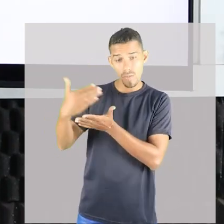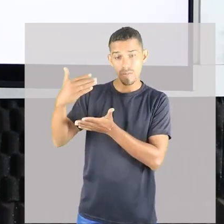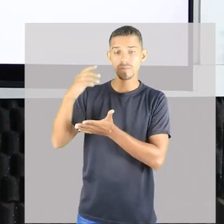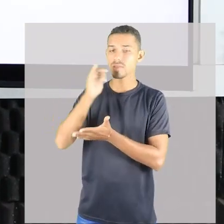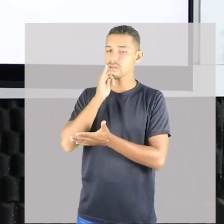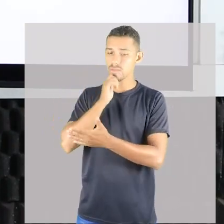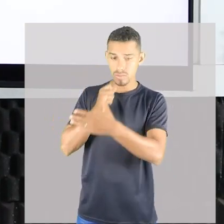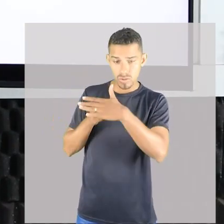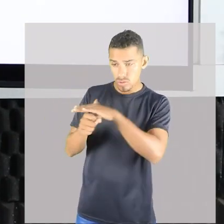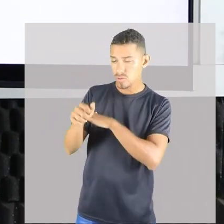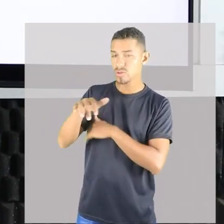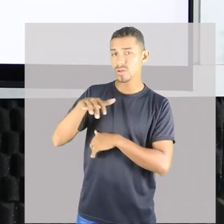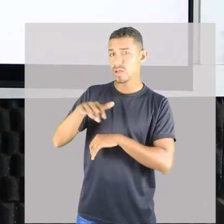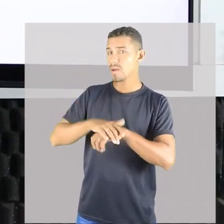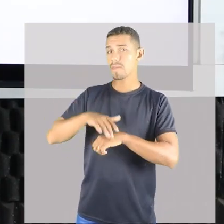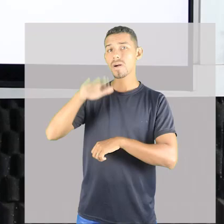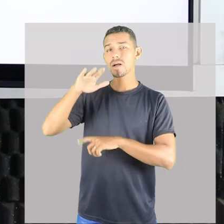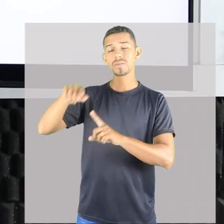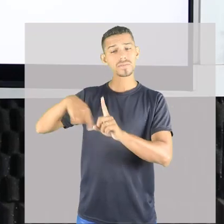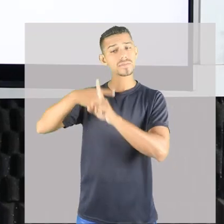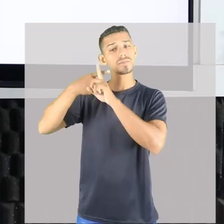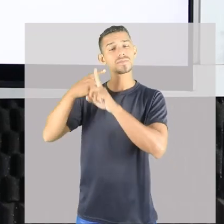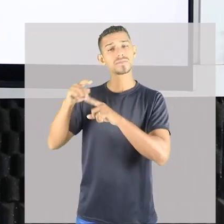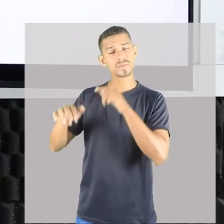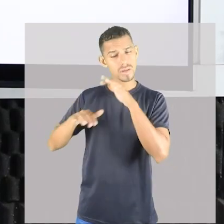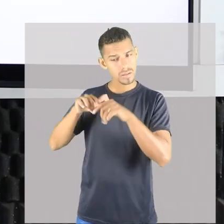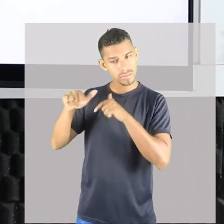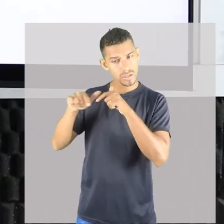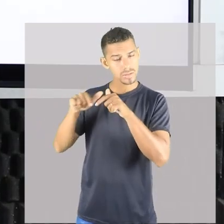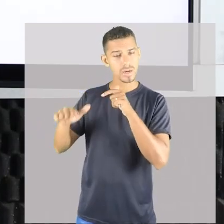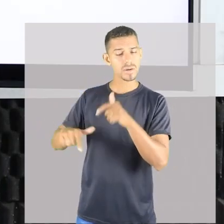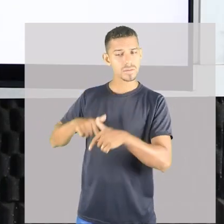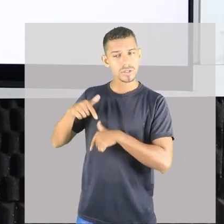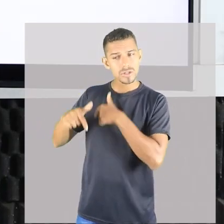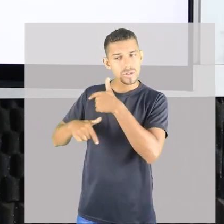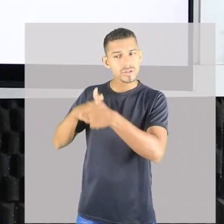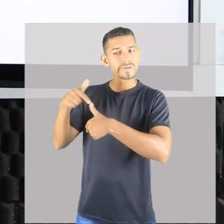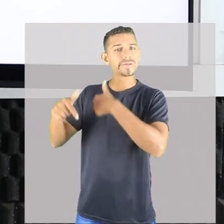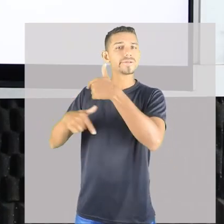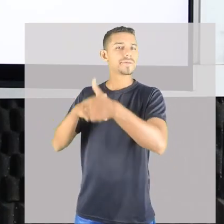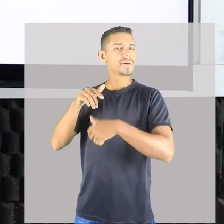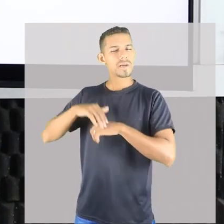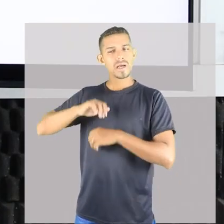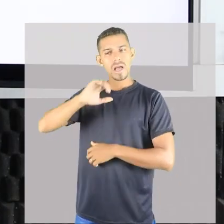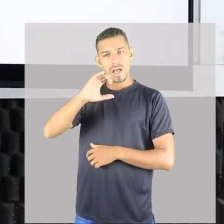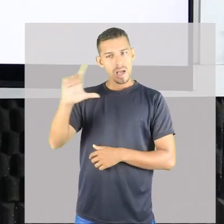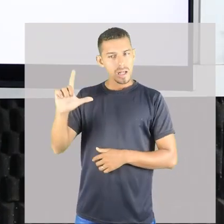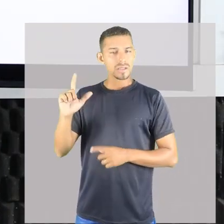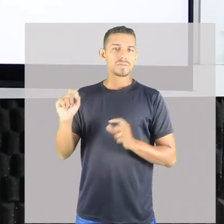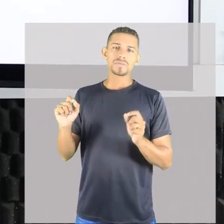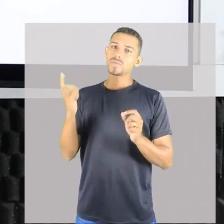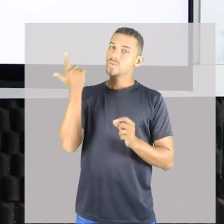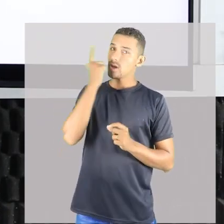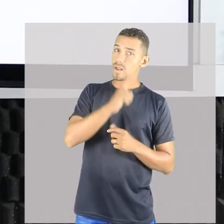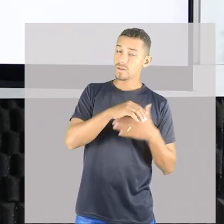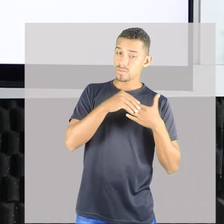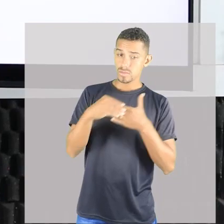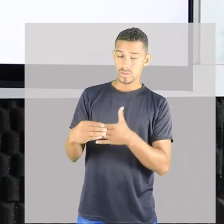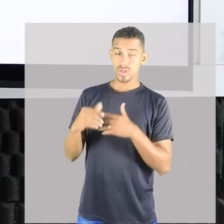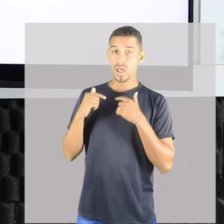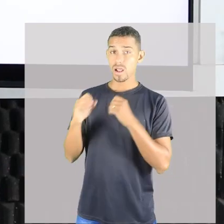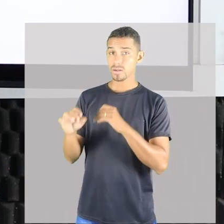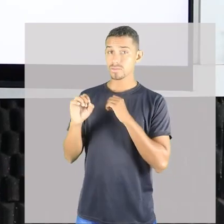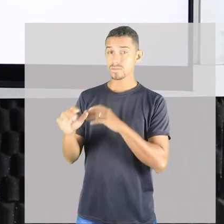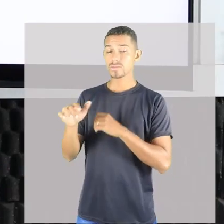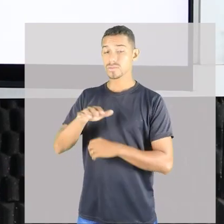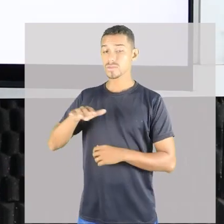a engajar-se mais, a fazer mais proposições, a tentar também, claro, trazer uma educação, né,